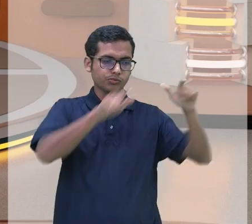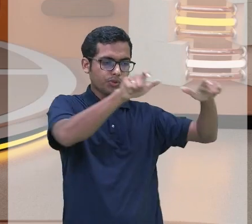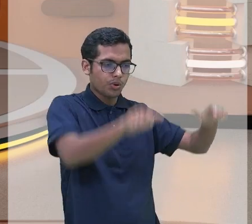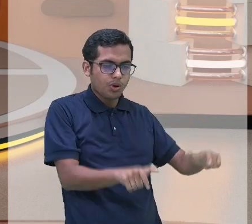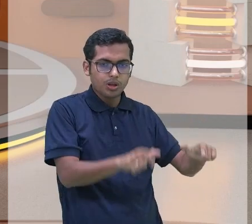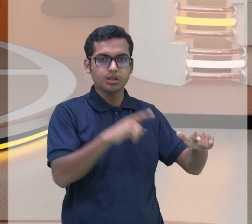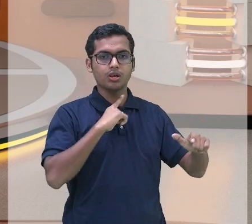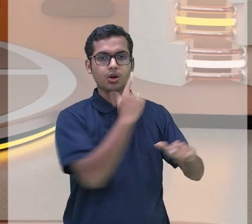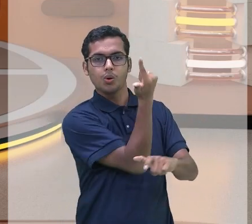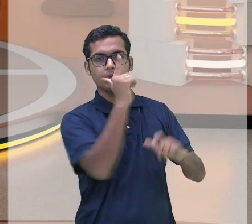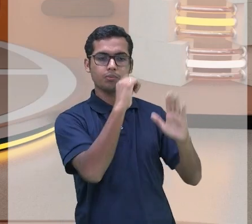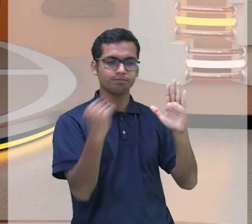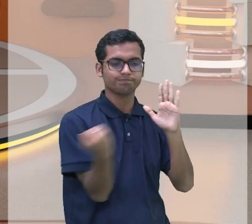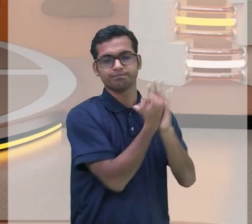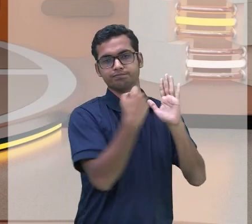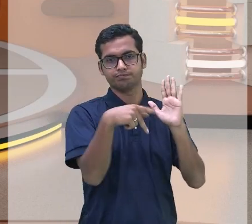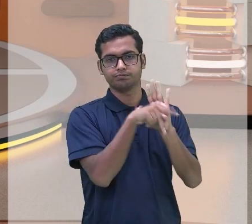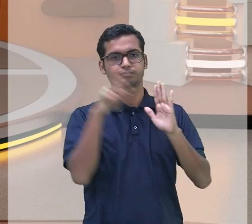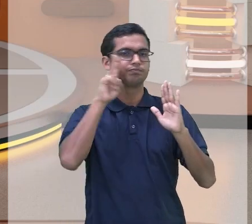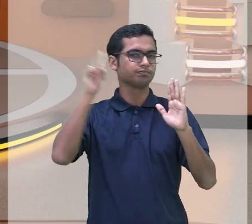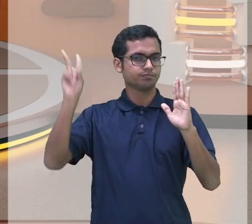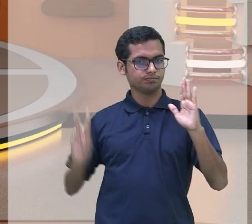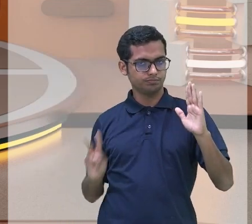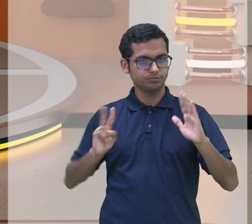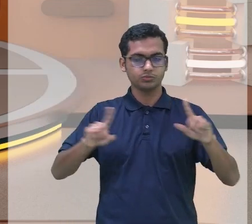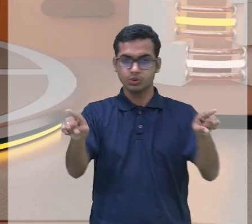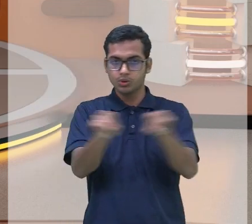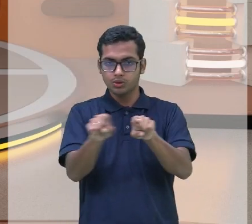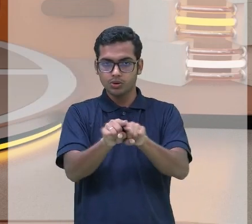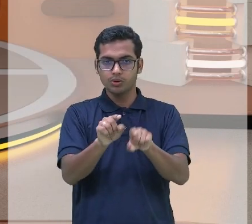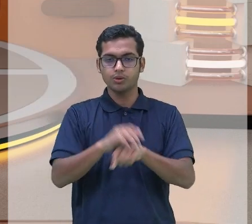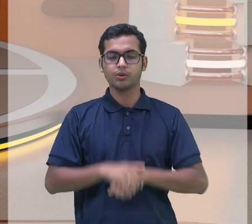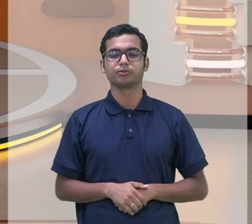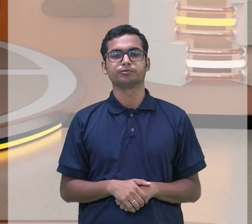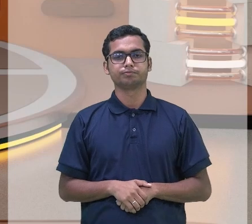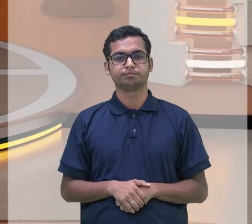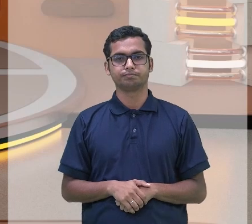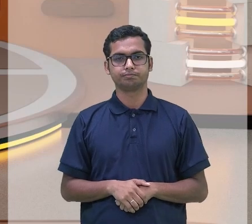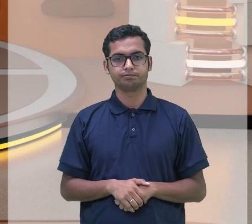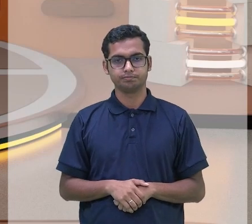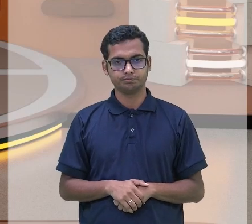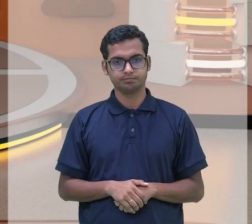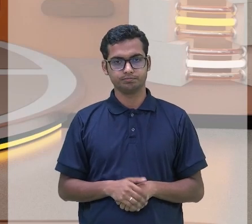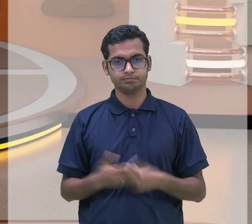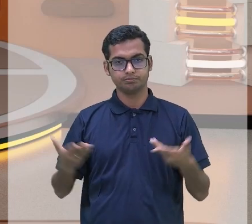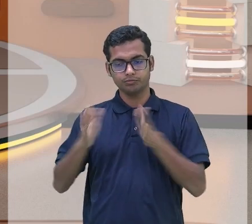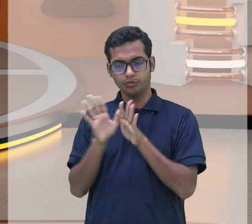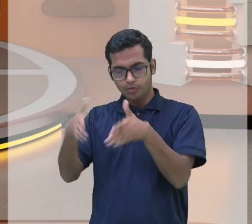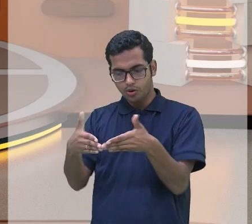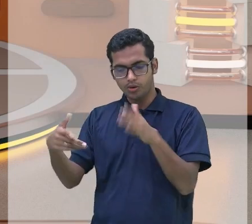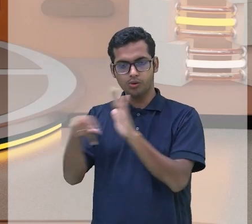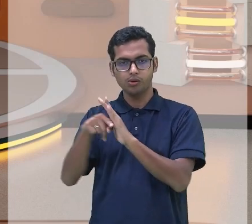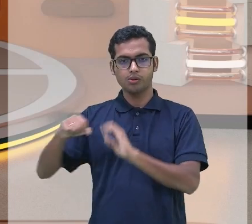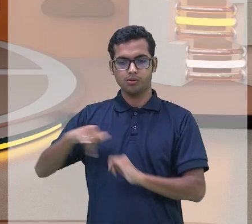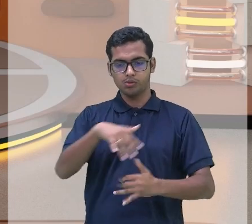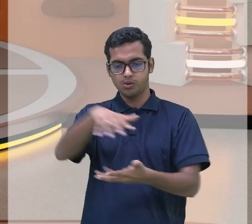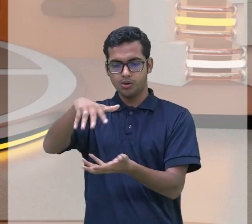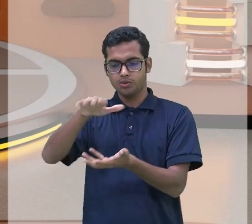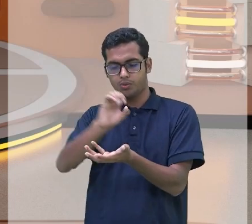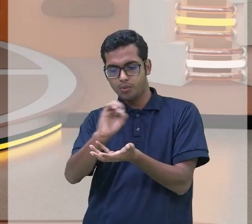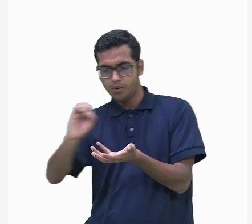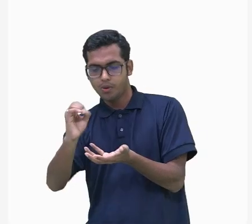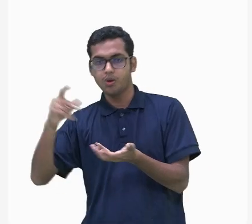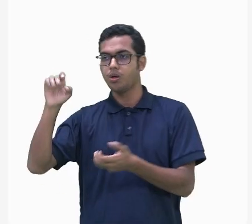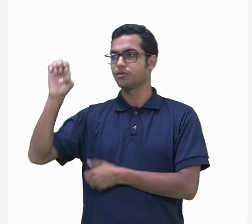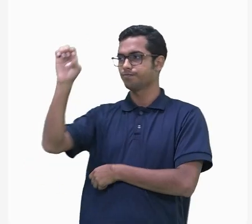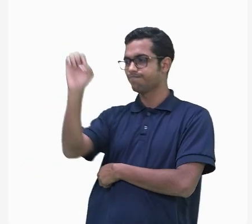históricos. Mas agora a gente vai focar no antigo regime europeu da Europa Ocidental. Vamos ao texto para a